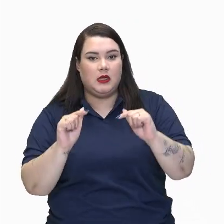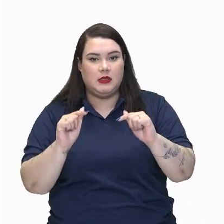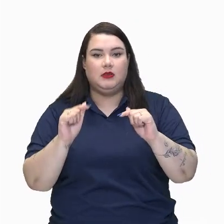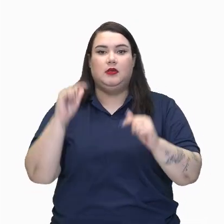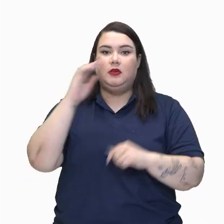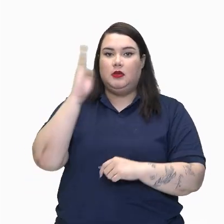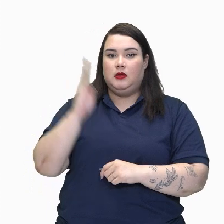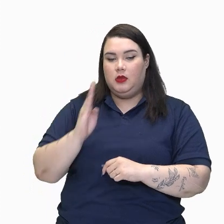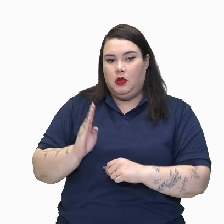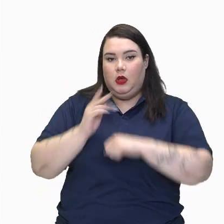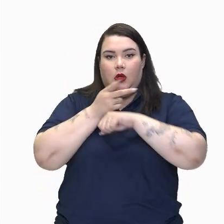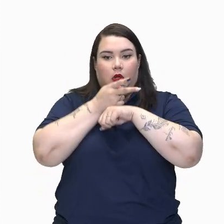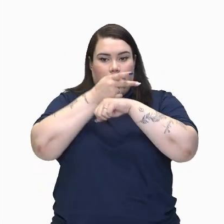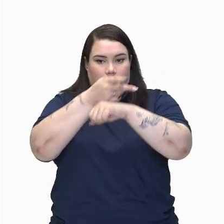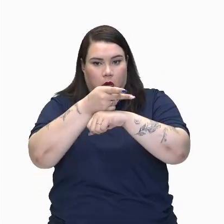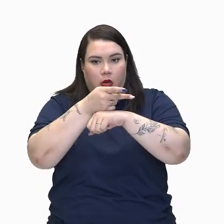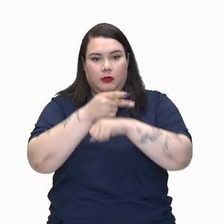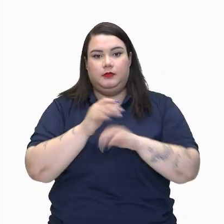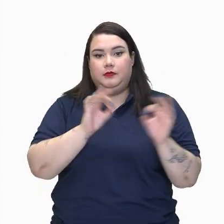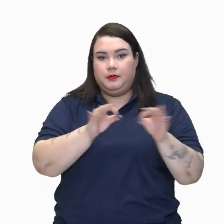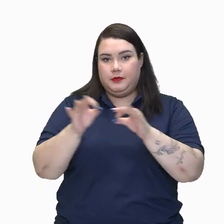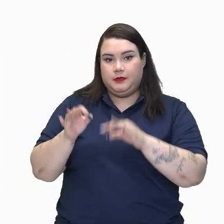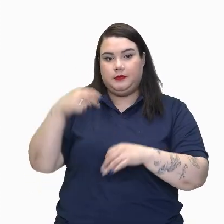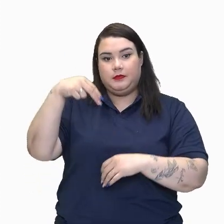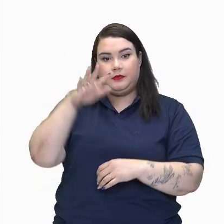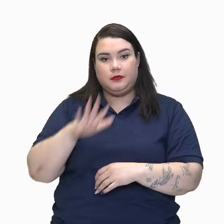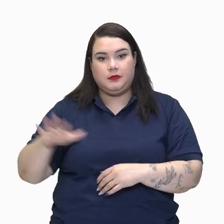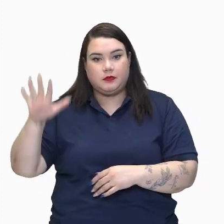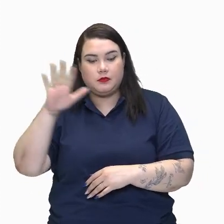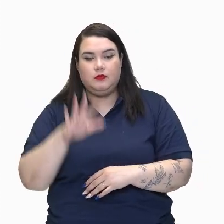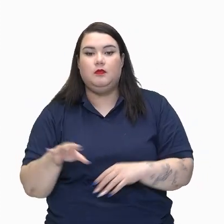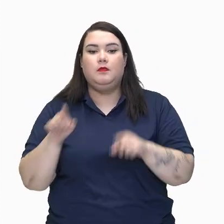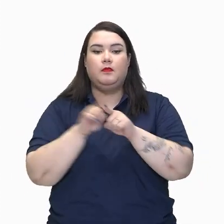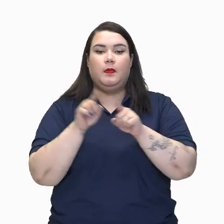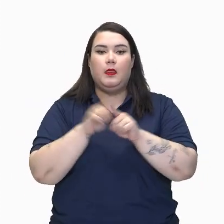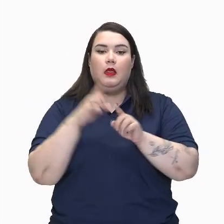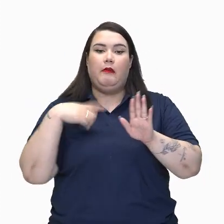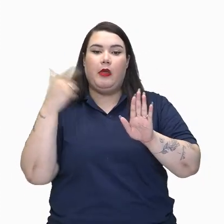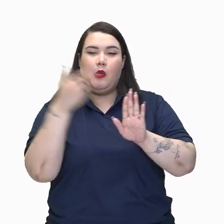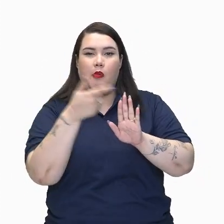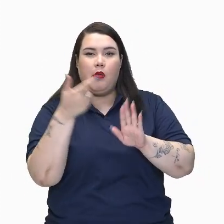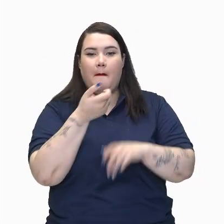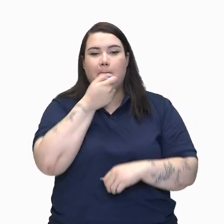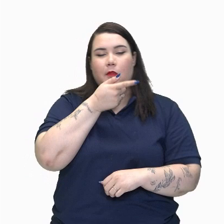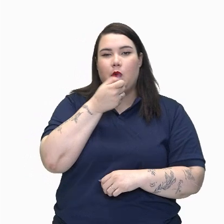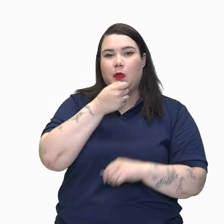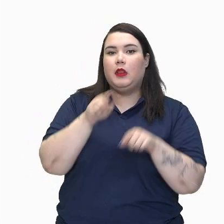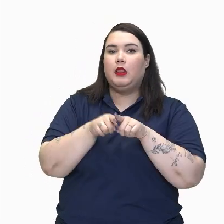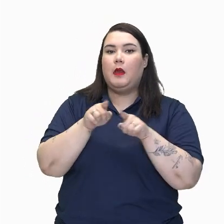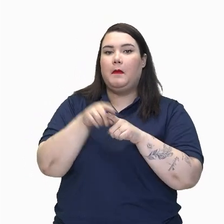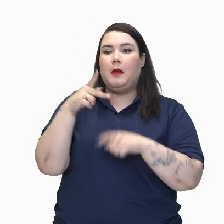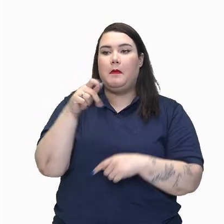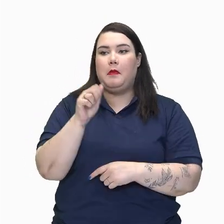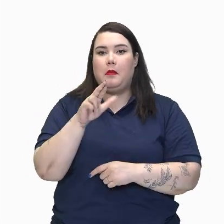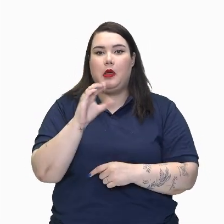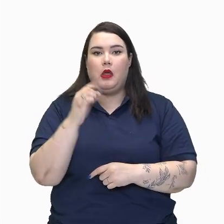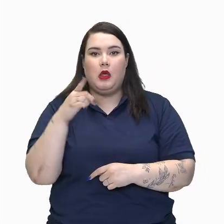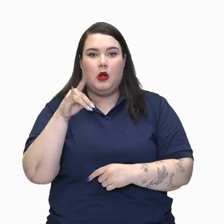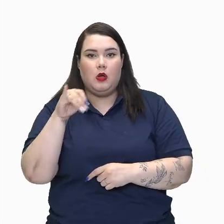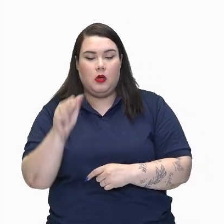o nacionalismo, mas um nacionalismo diferente do romantismo, uma ironia, humor e paródia daquilo que já foi